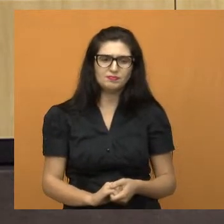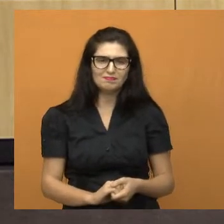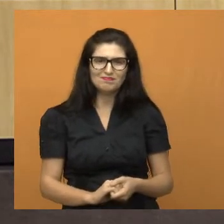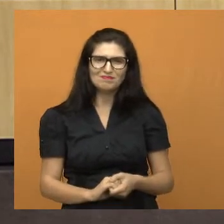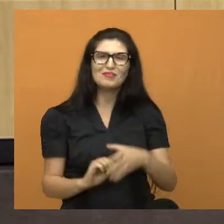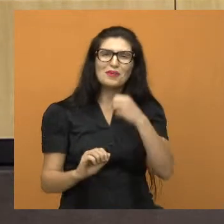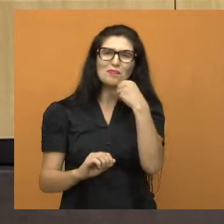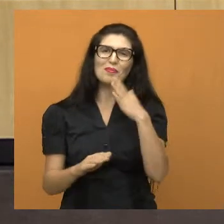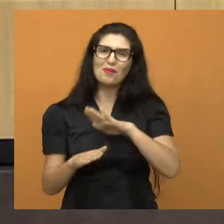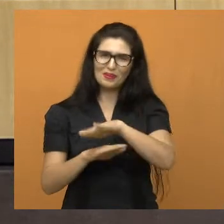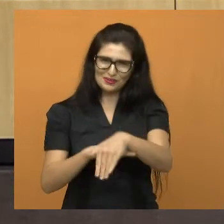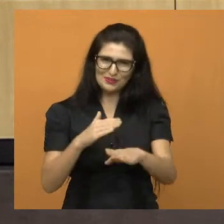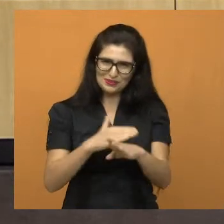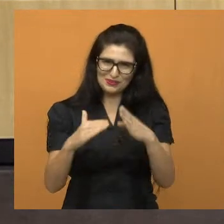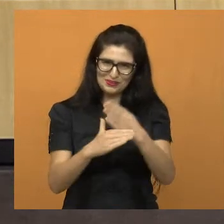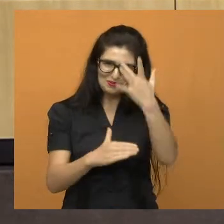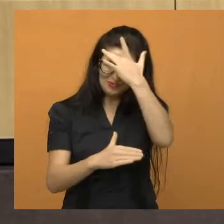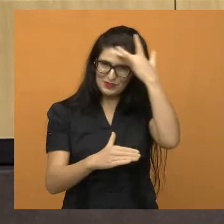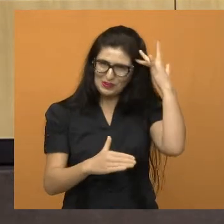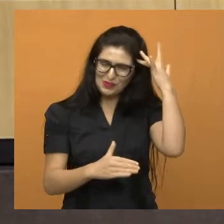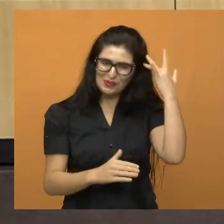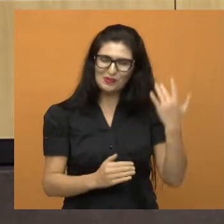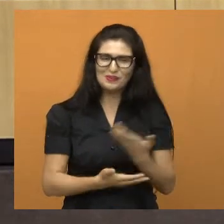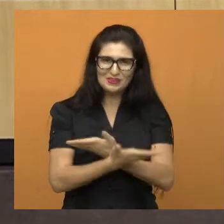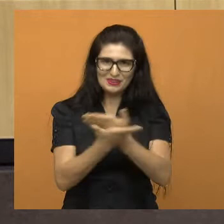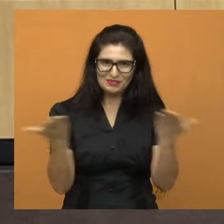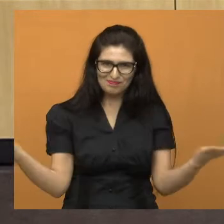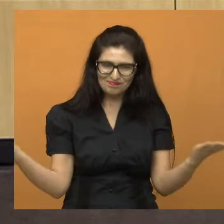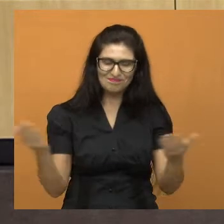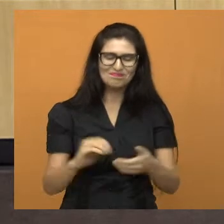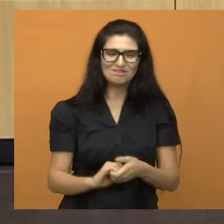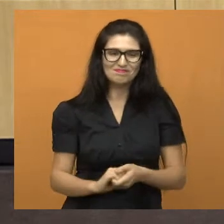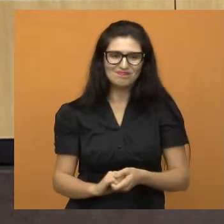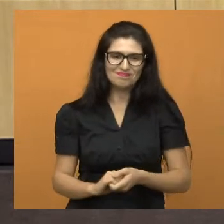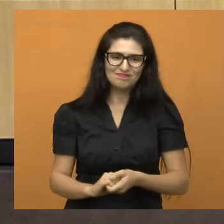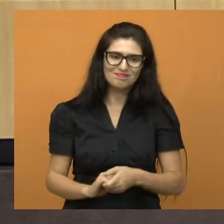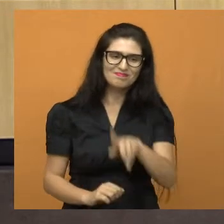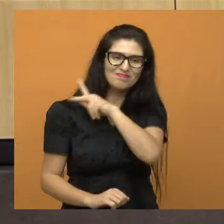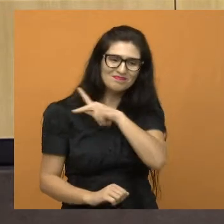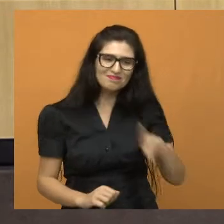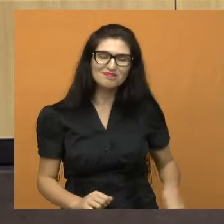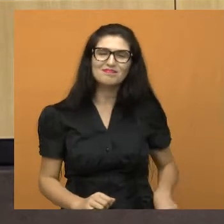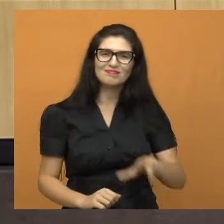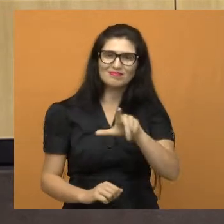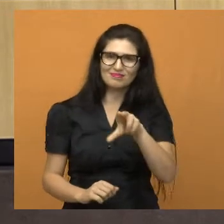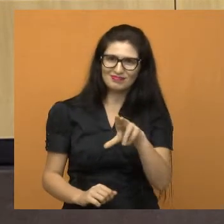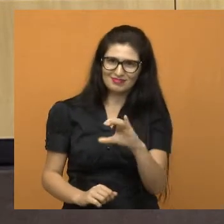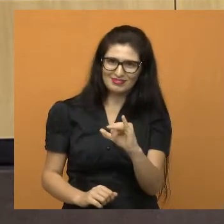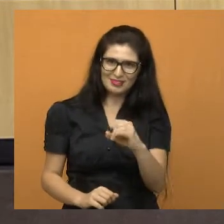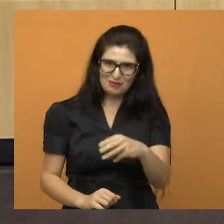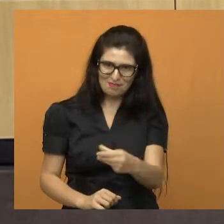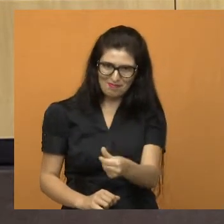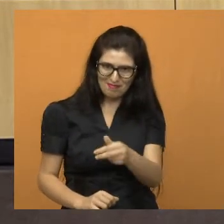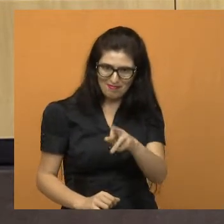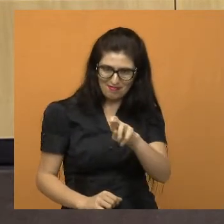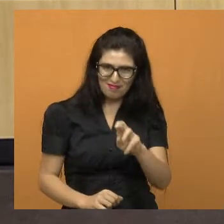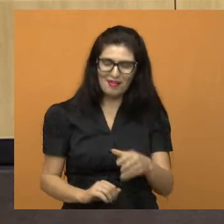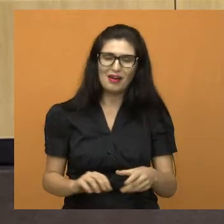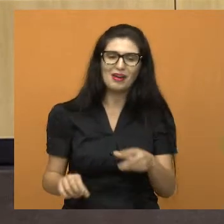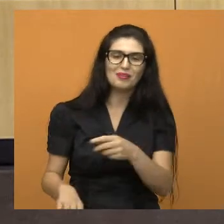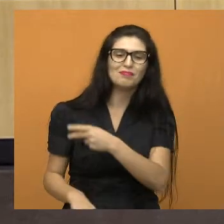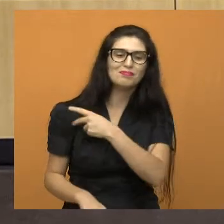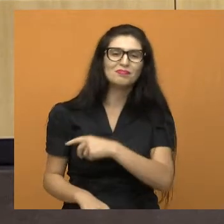Boa noite a todos. Boa noite. Quero cumprimentar a nossa presidente da Câmara, Lucimar Ponciano, nosso